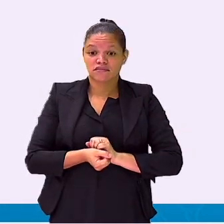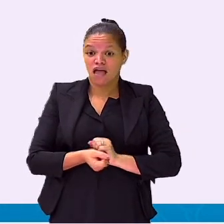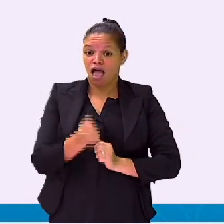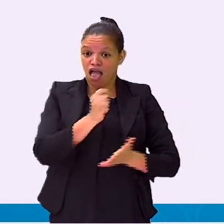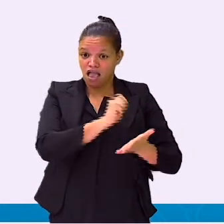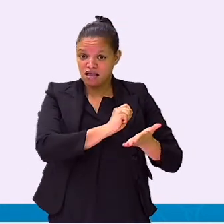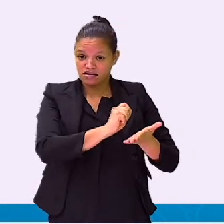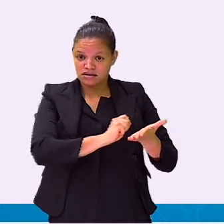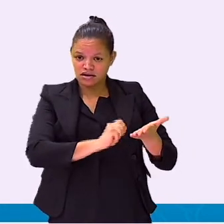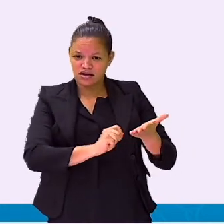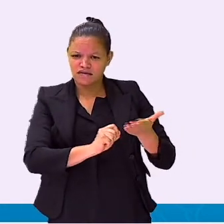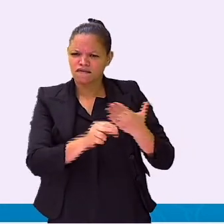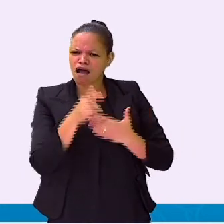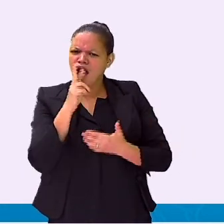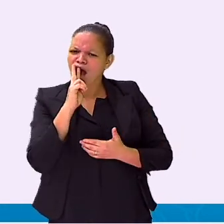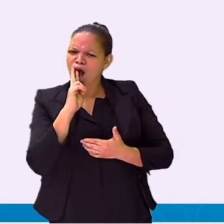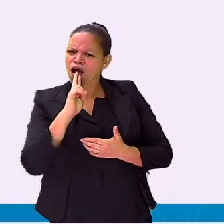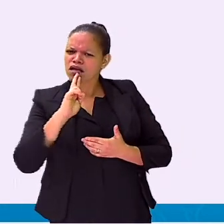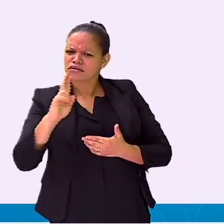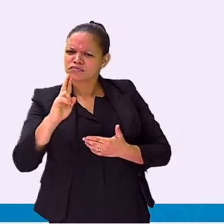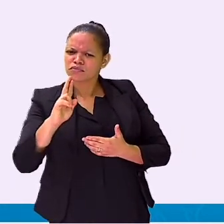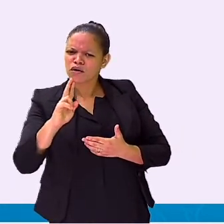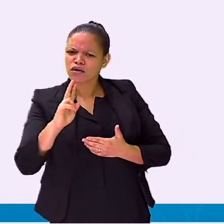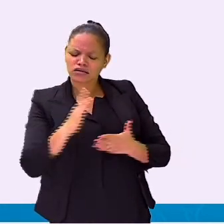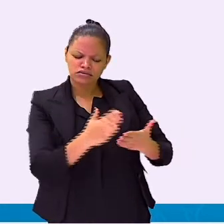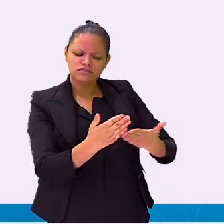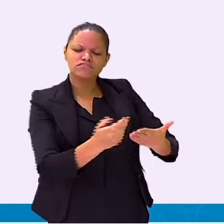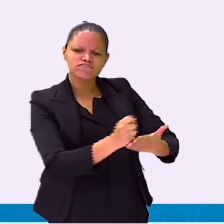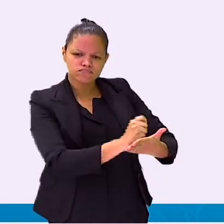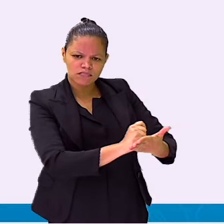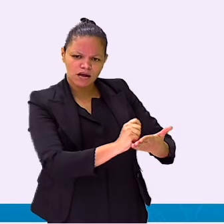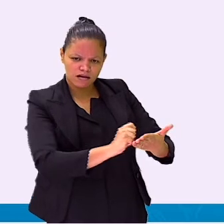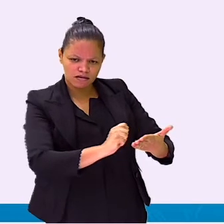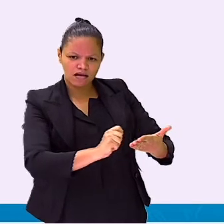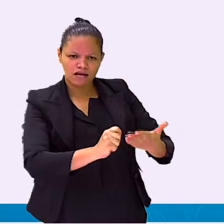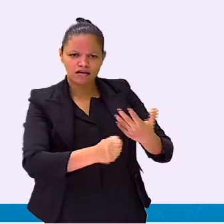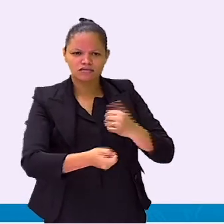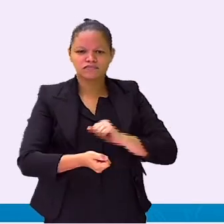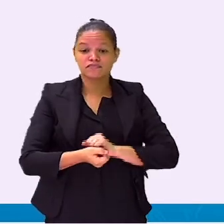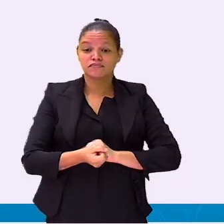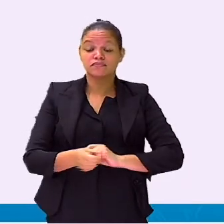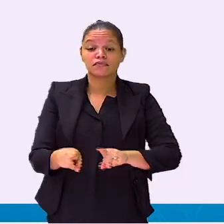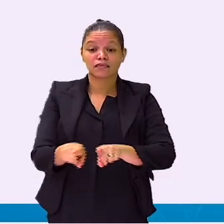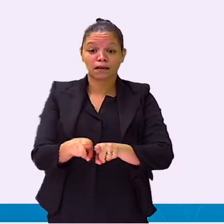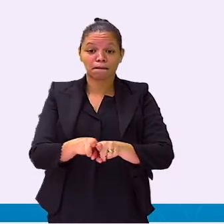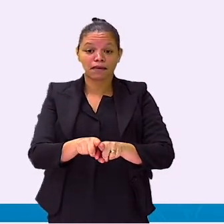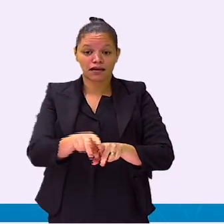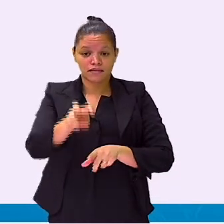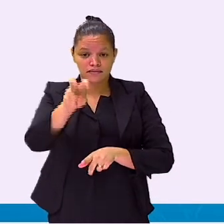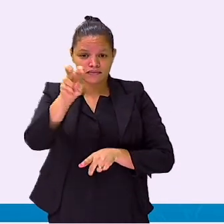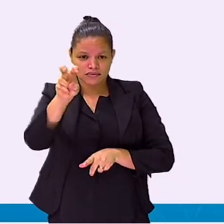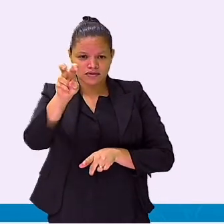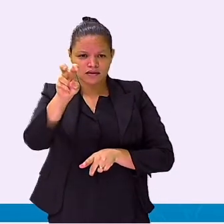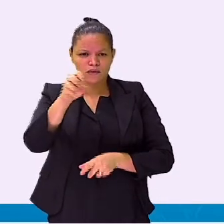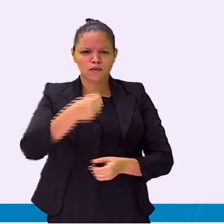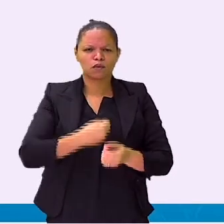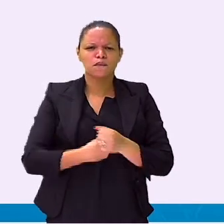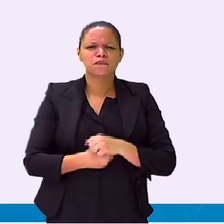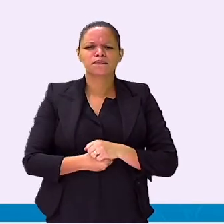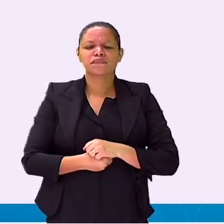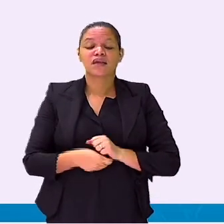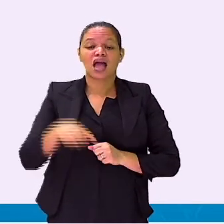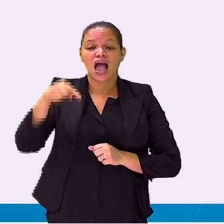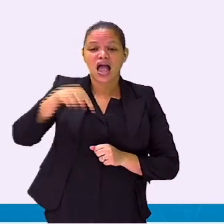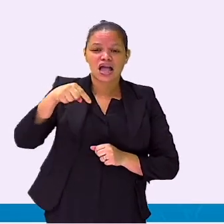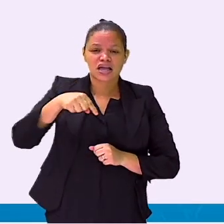Os mineiros utilizam muito a medicação alternativa, que é a de plantas. Observe o gráfico e responda